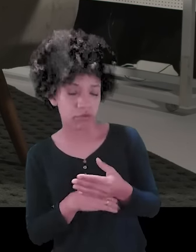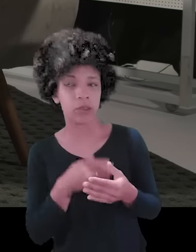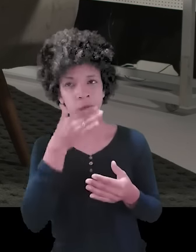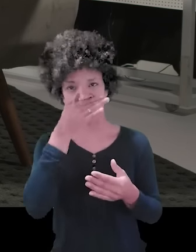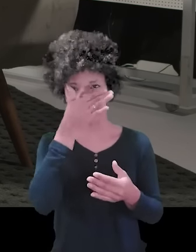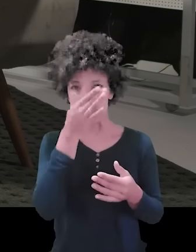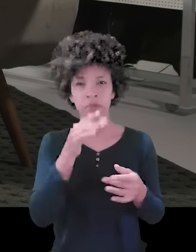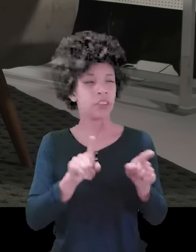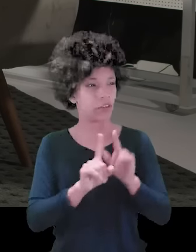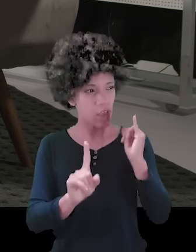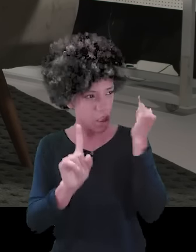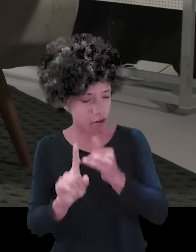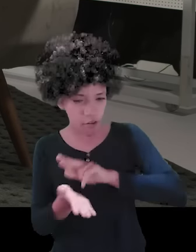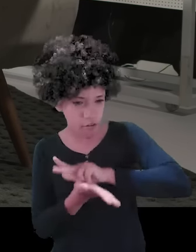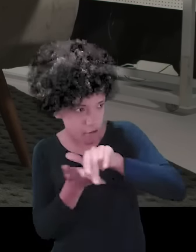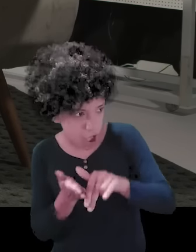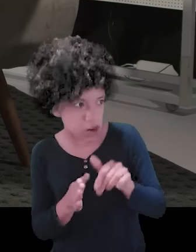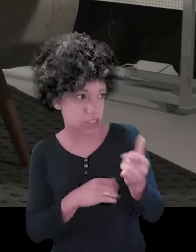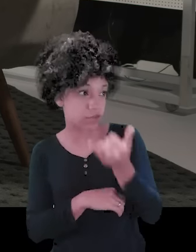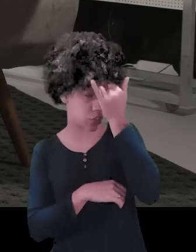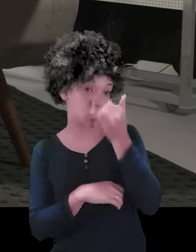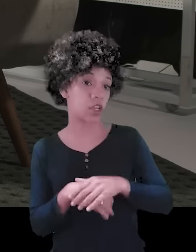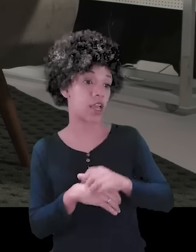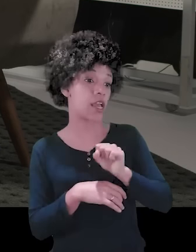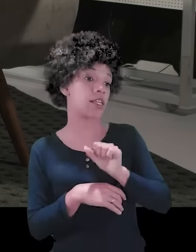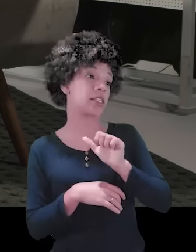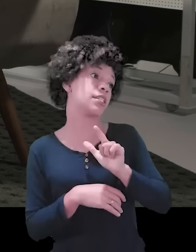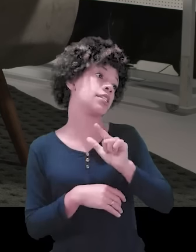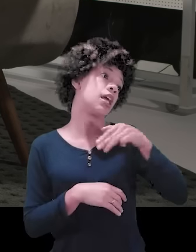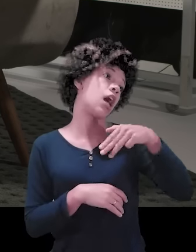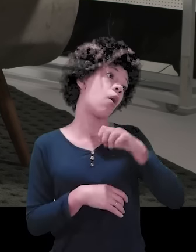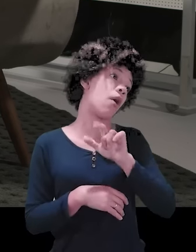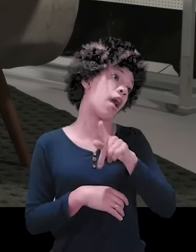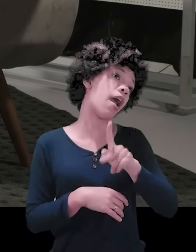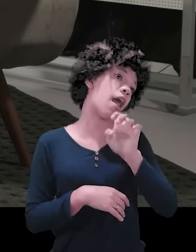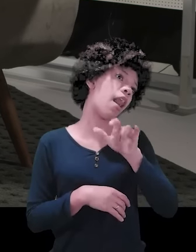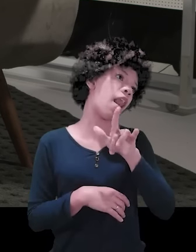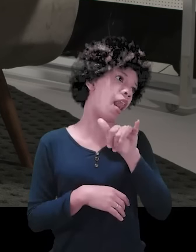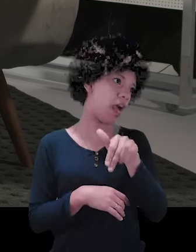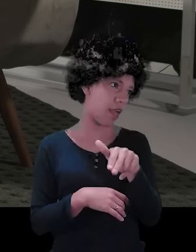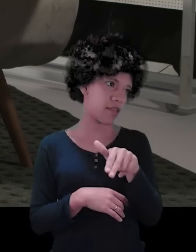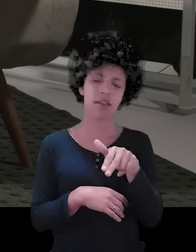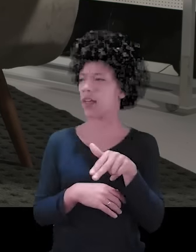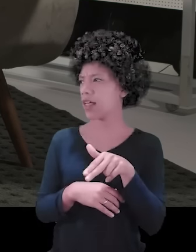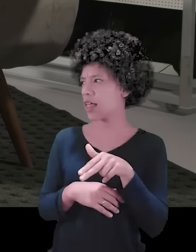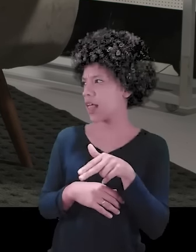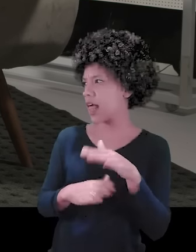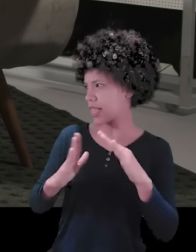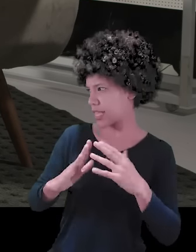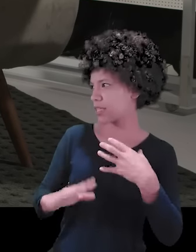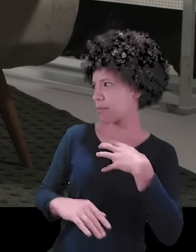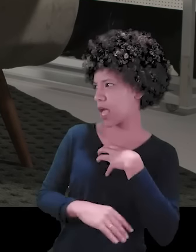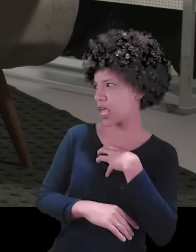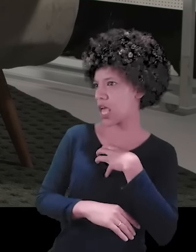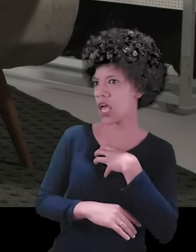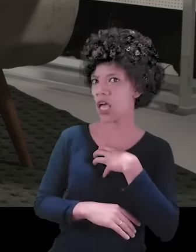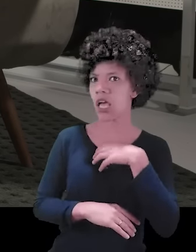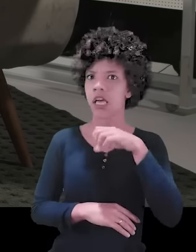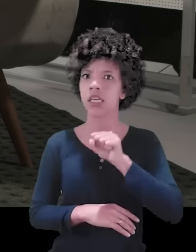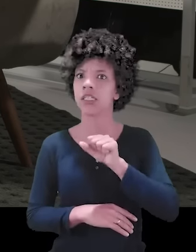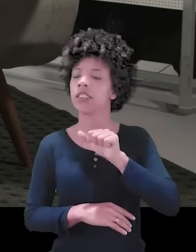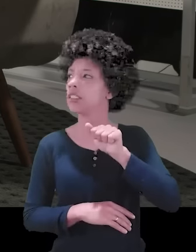a foi acusado por várias vítimas o sal Klein e da Casas Bahia Casas Bahia do